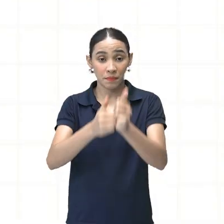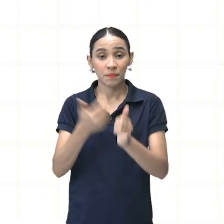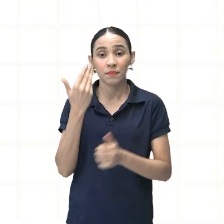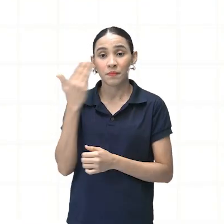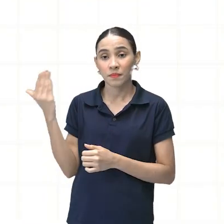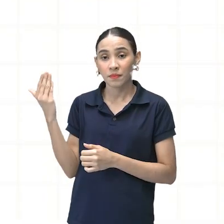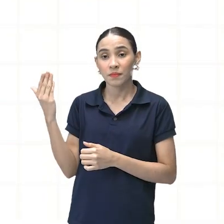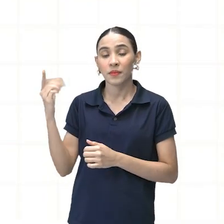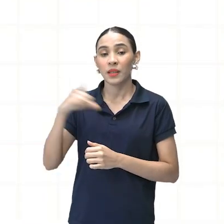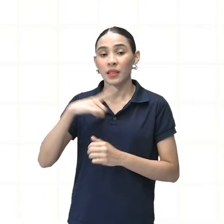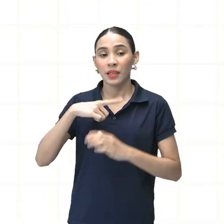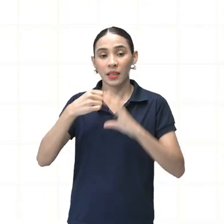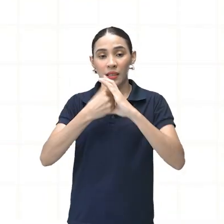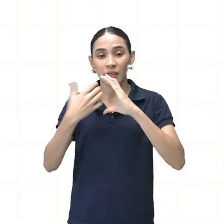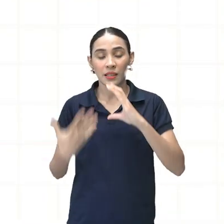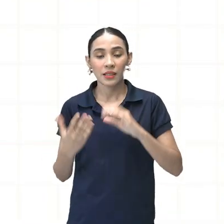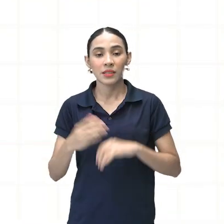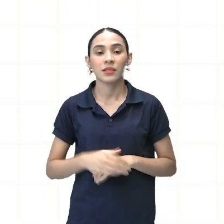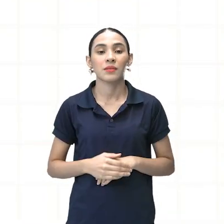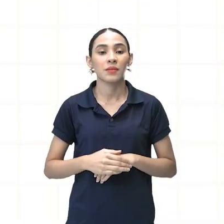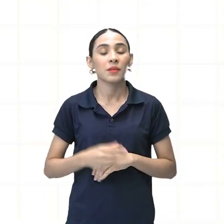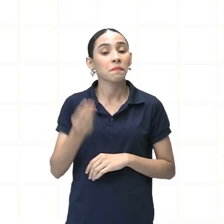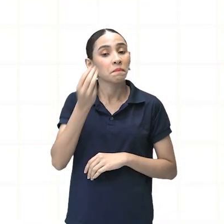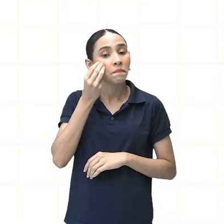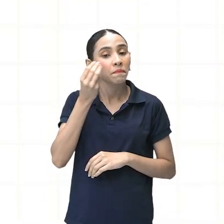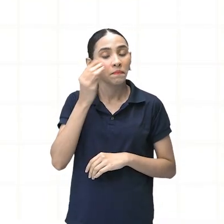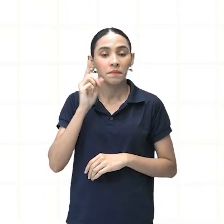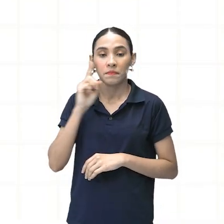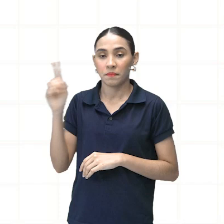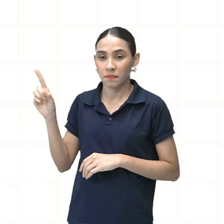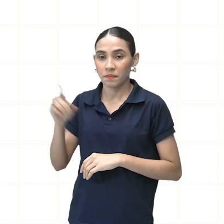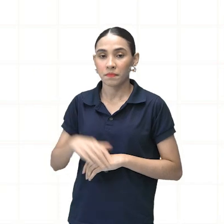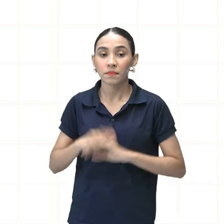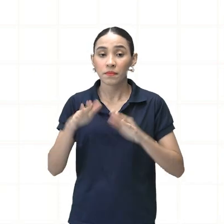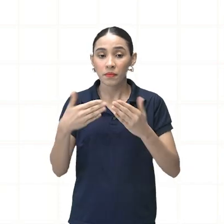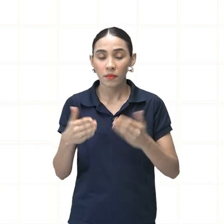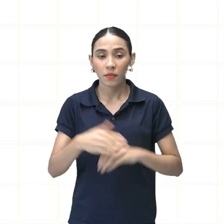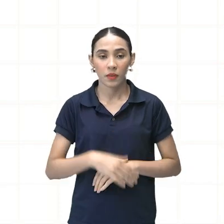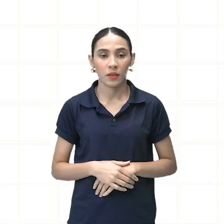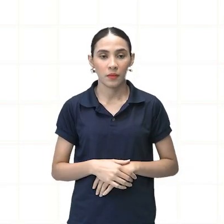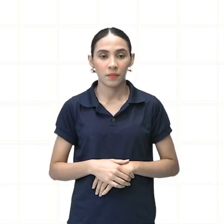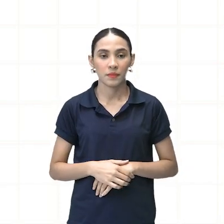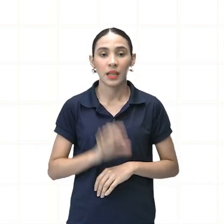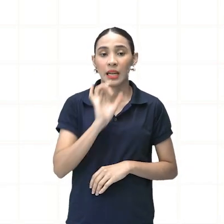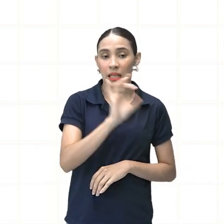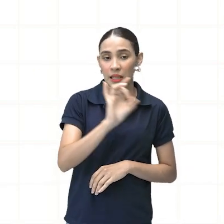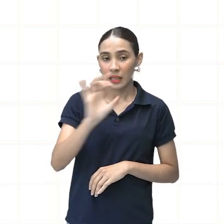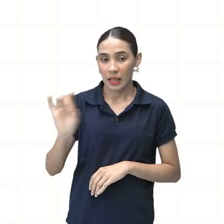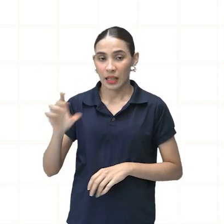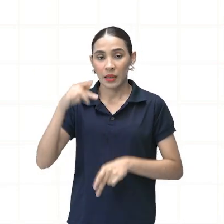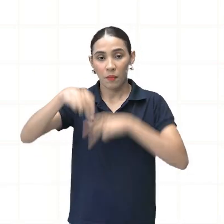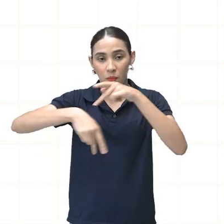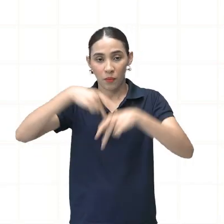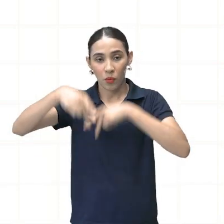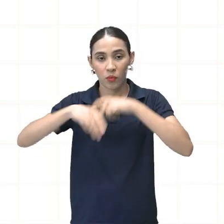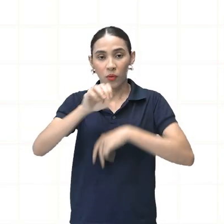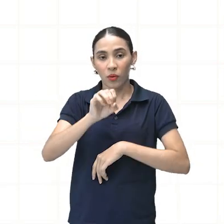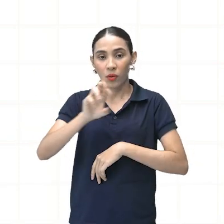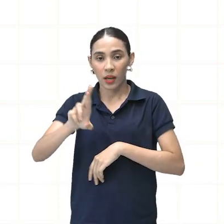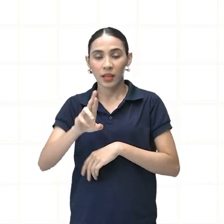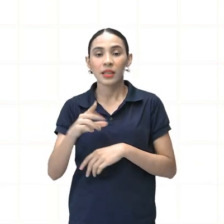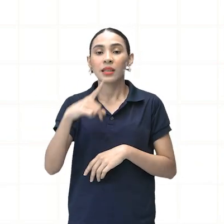que eu tenho algumas características para a gente observar. Bem, turmas, cada uma dessas civilizações